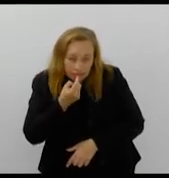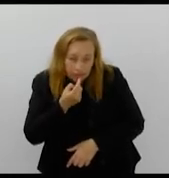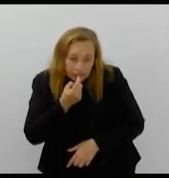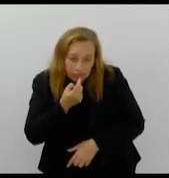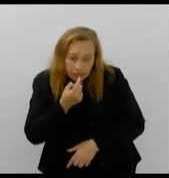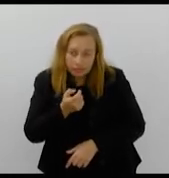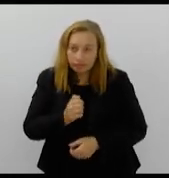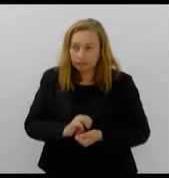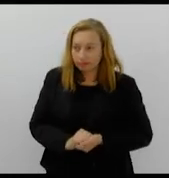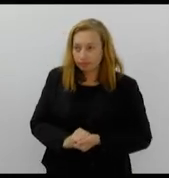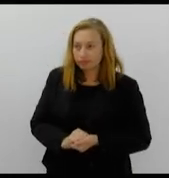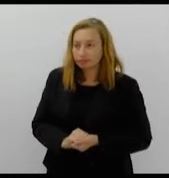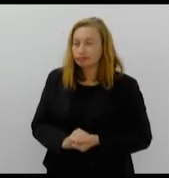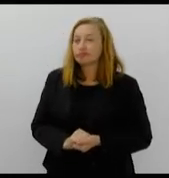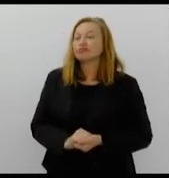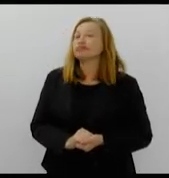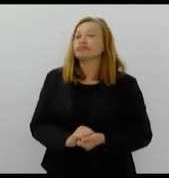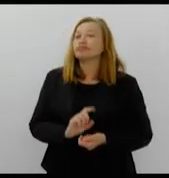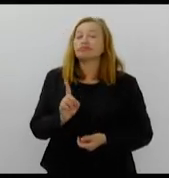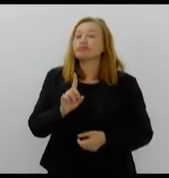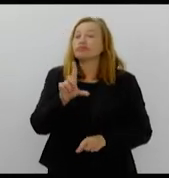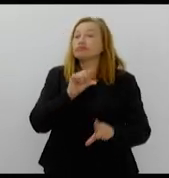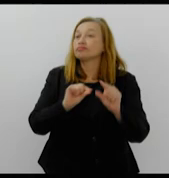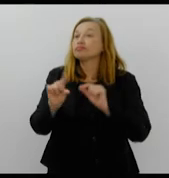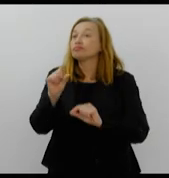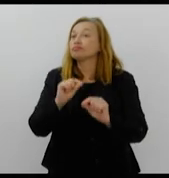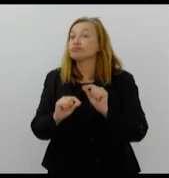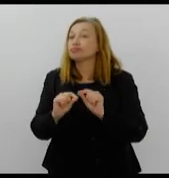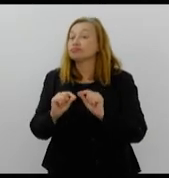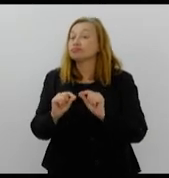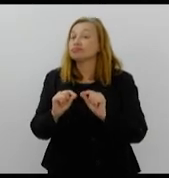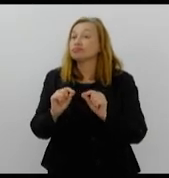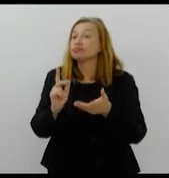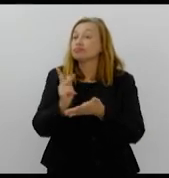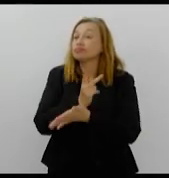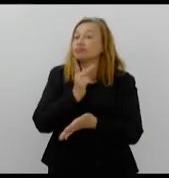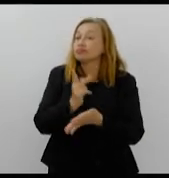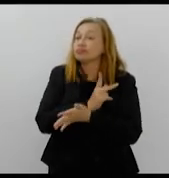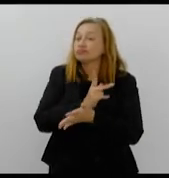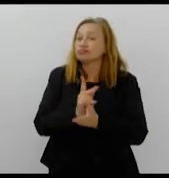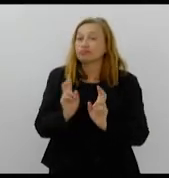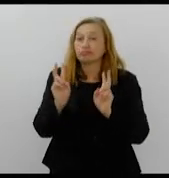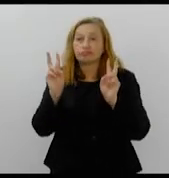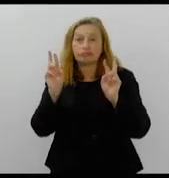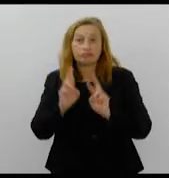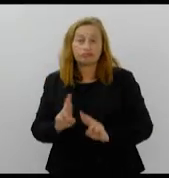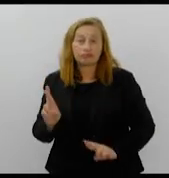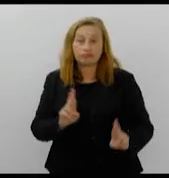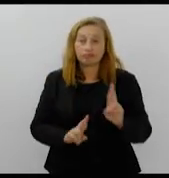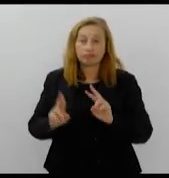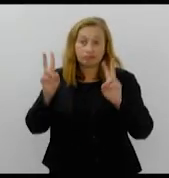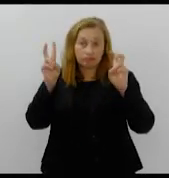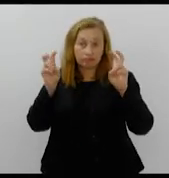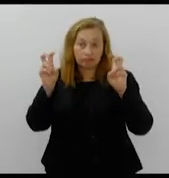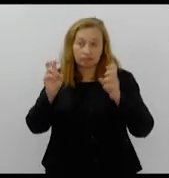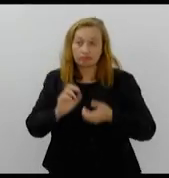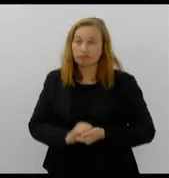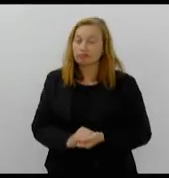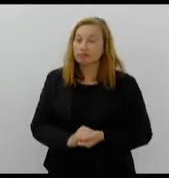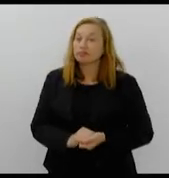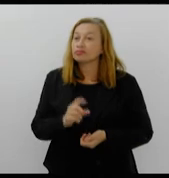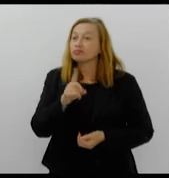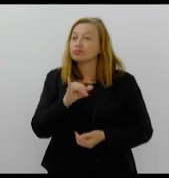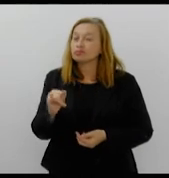para que não se tome decisão errada a esse respeito. No